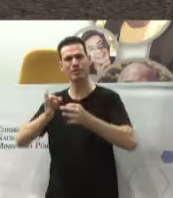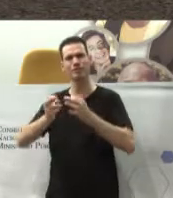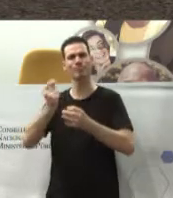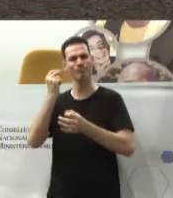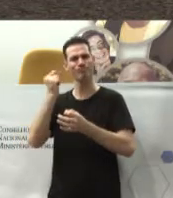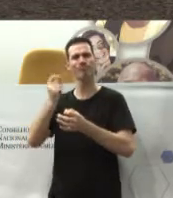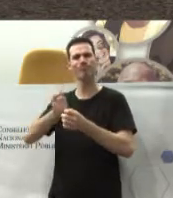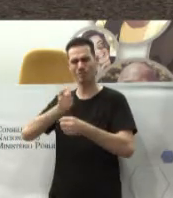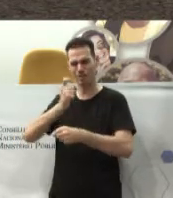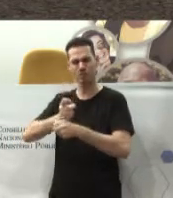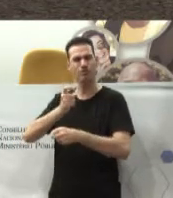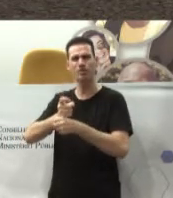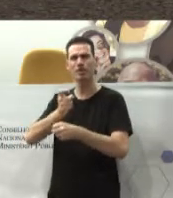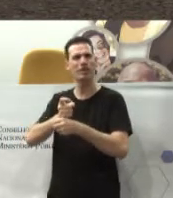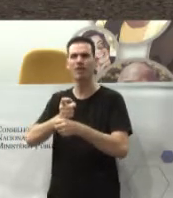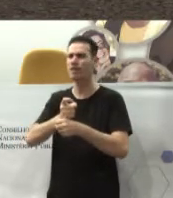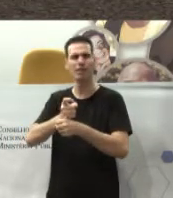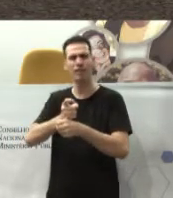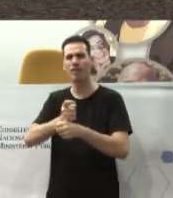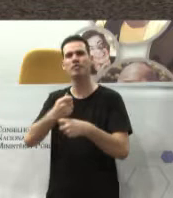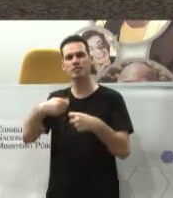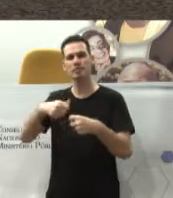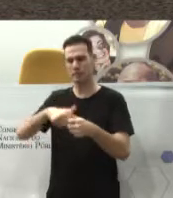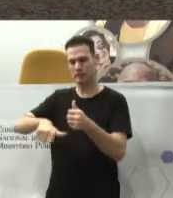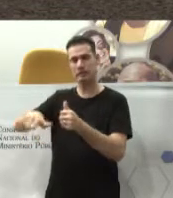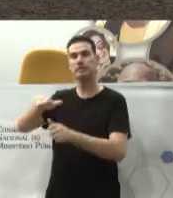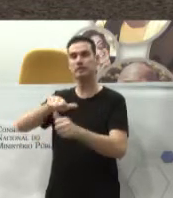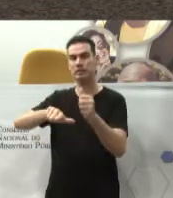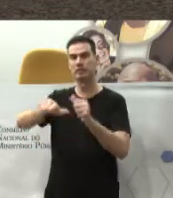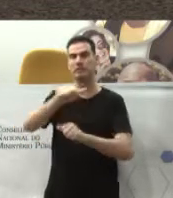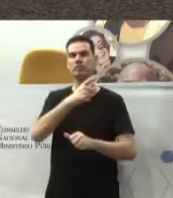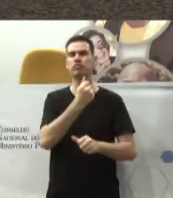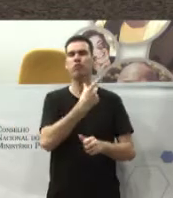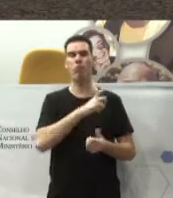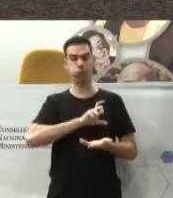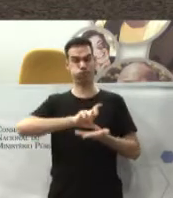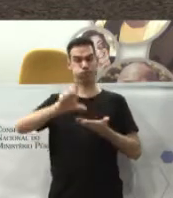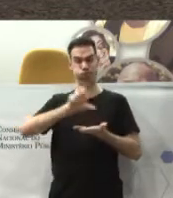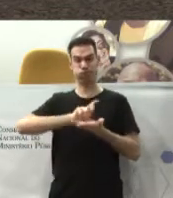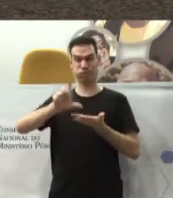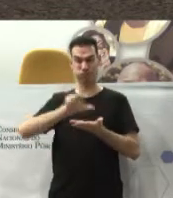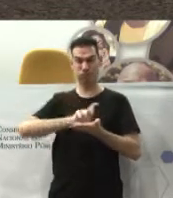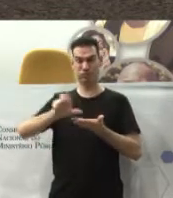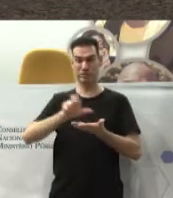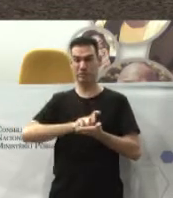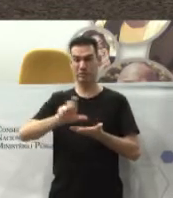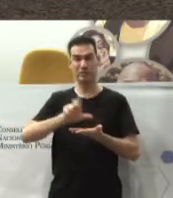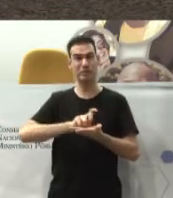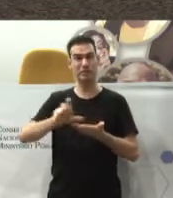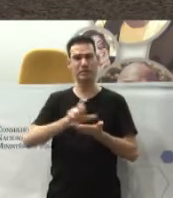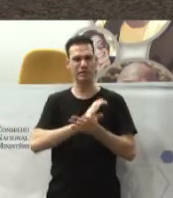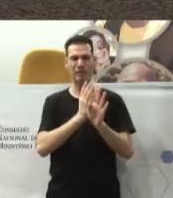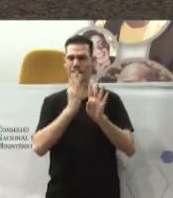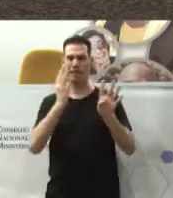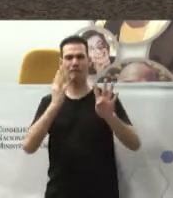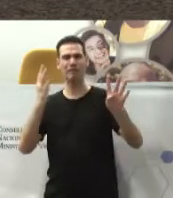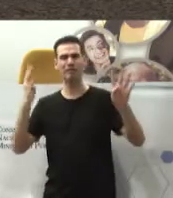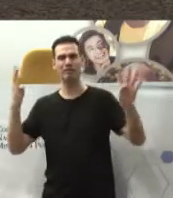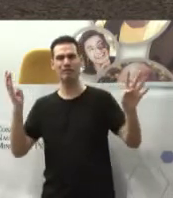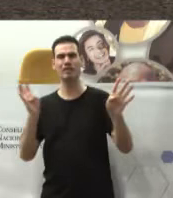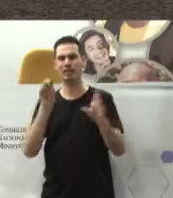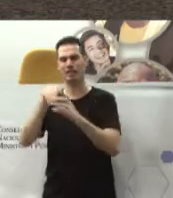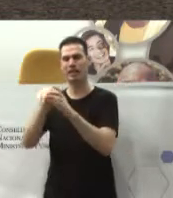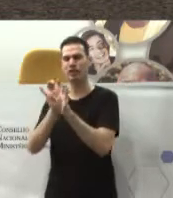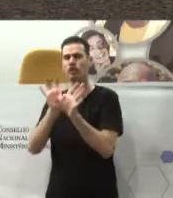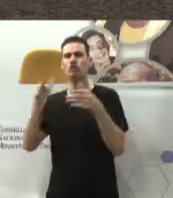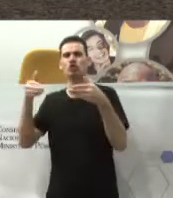judicialização que não vai continuar desta forma, impactando os cofres públicos, fazendo fila nos fóruns, fazendo fila nos gabinetes dos promotores,